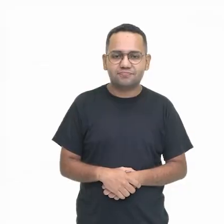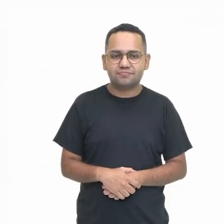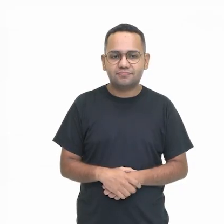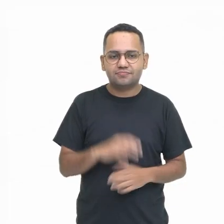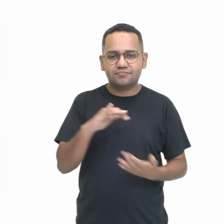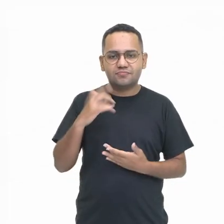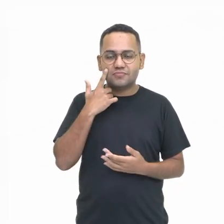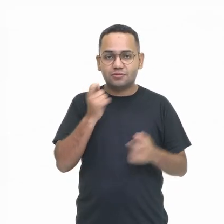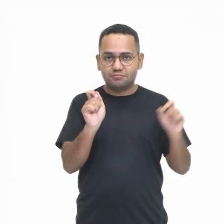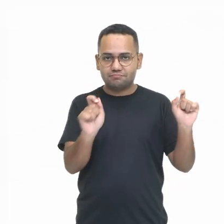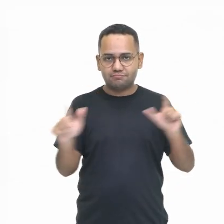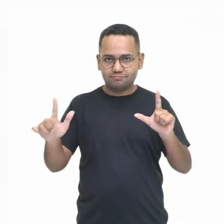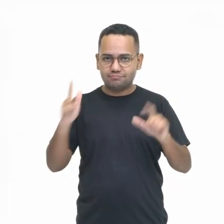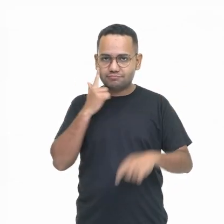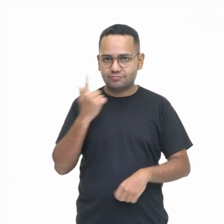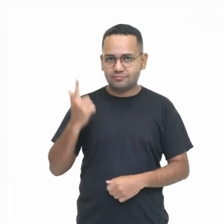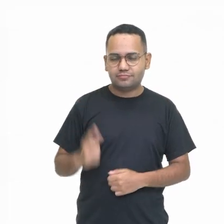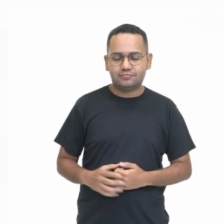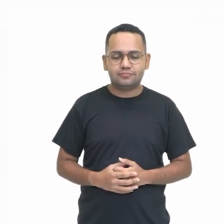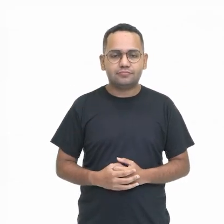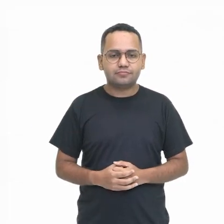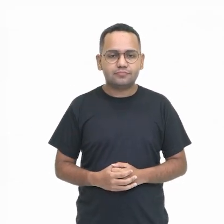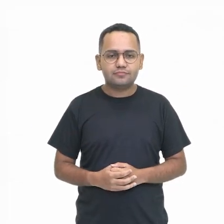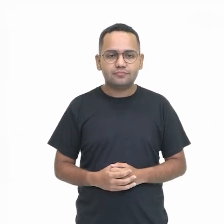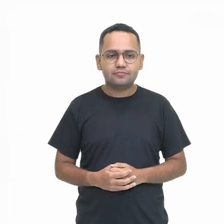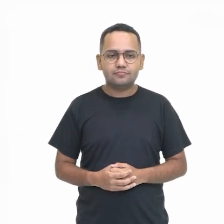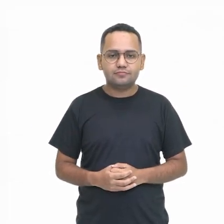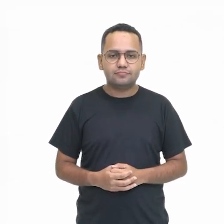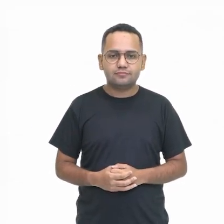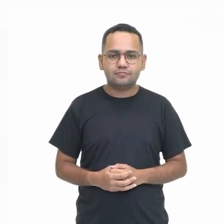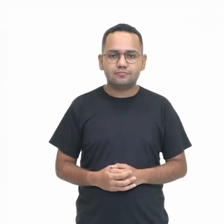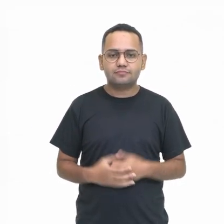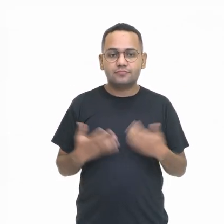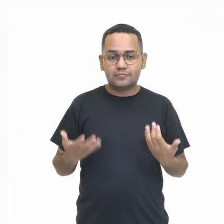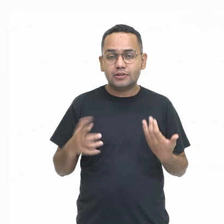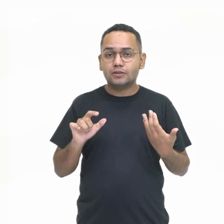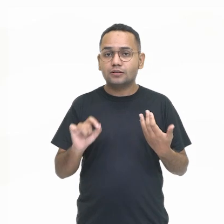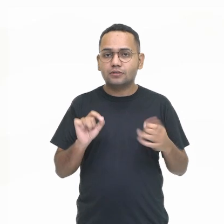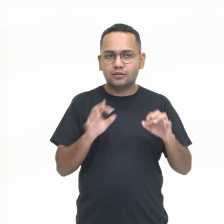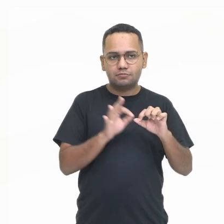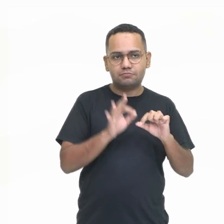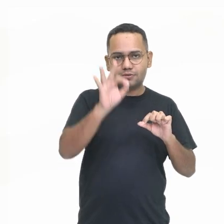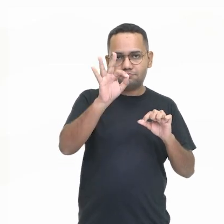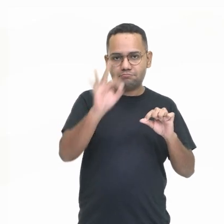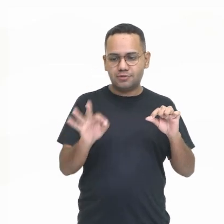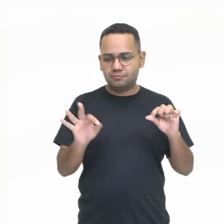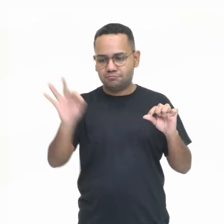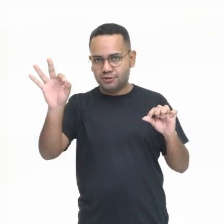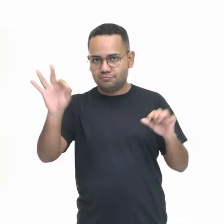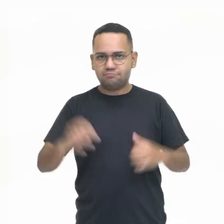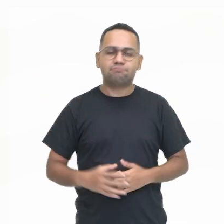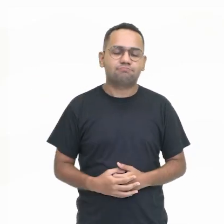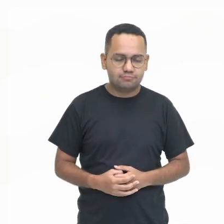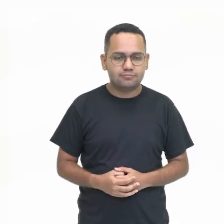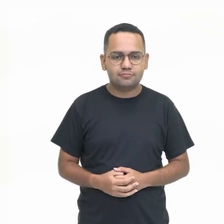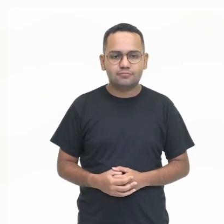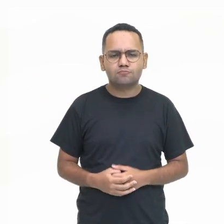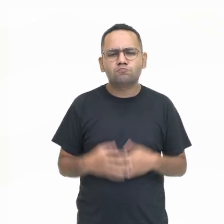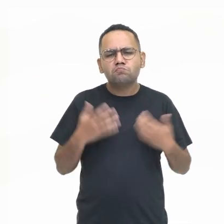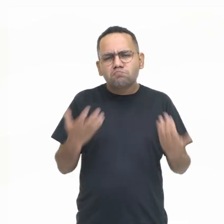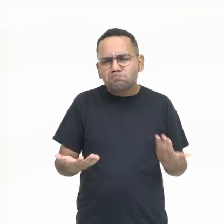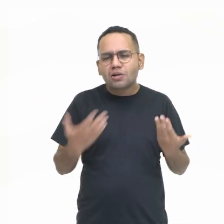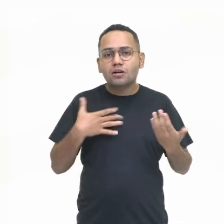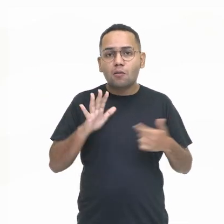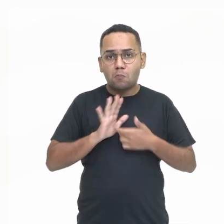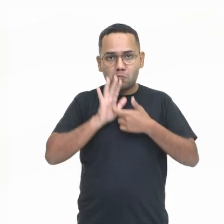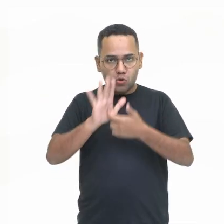cartela da aula. Bom, pessoal, crescimento e decrescimento de uma função. O gráfico de uma função é uma representação